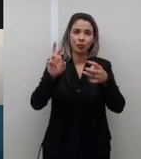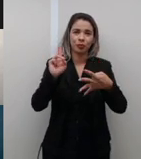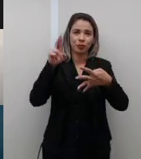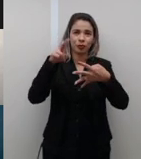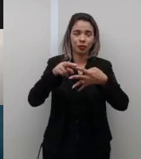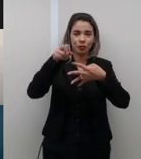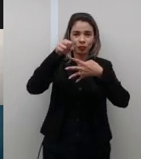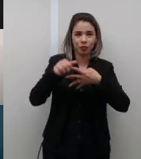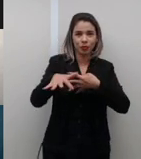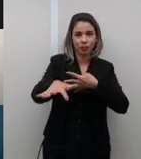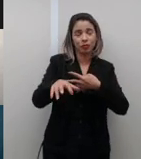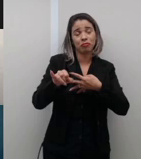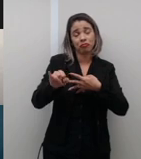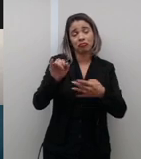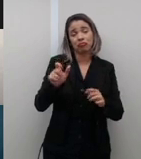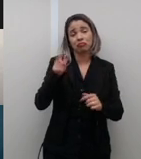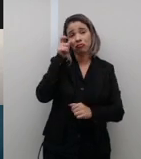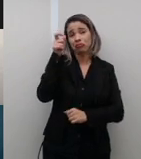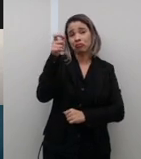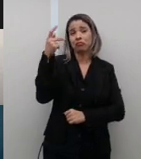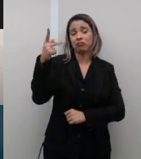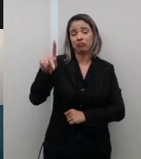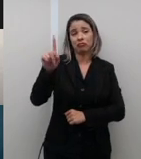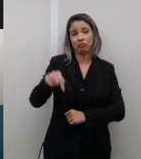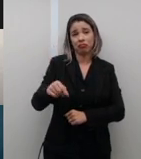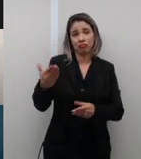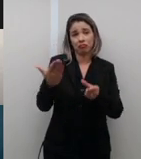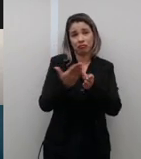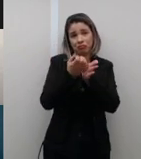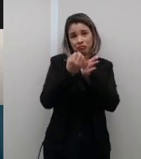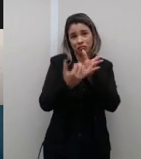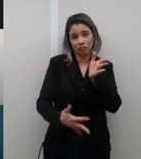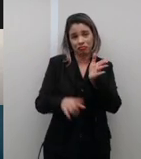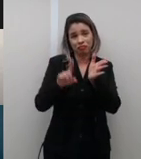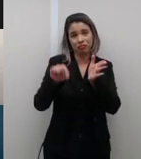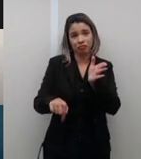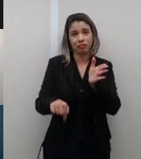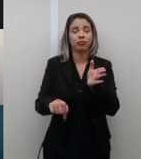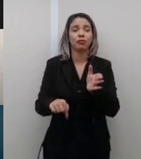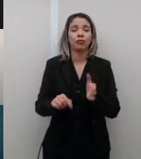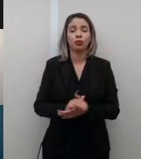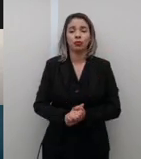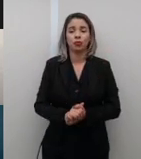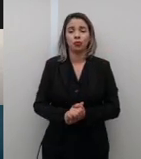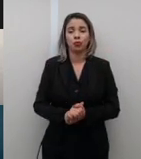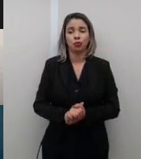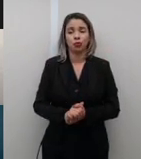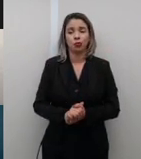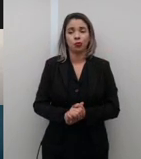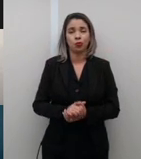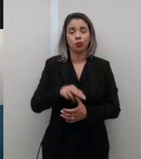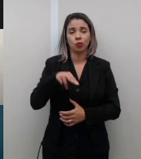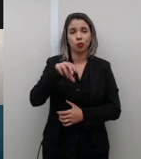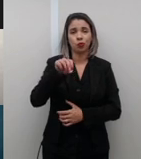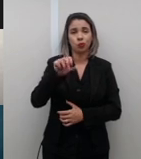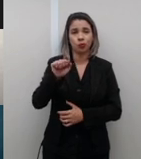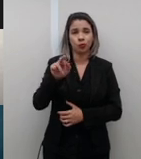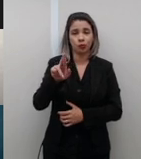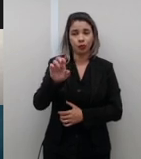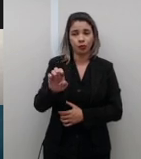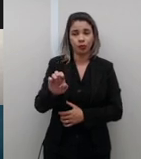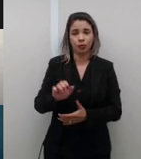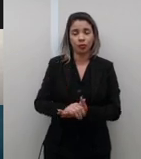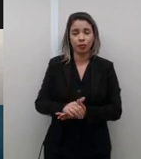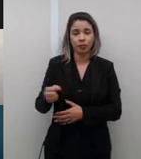de Vossa Excelência, embargos de declaração. Será? Não, por favor. No Are. É mais recente ainda, ministro.